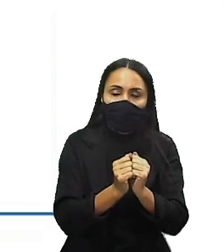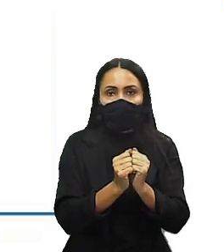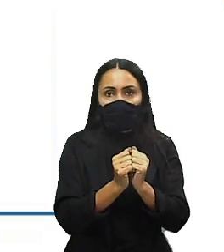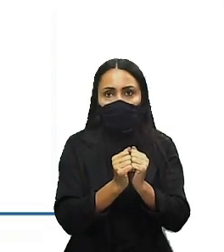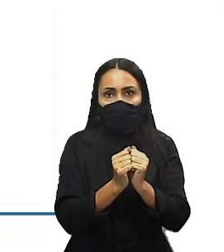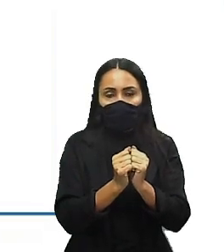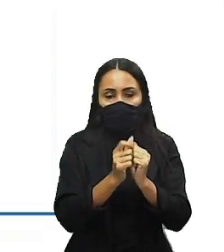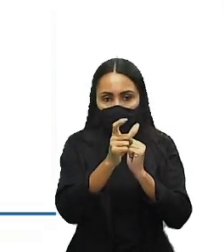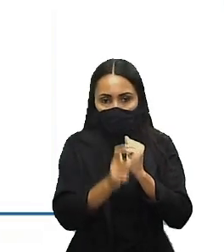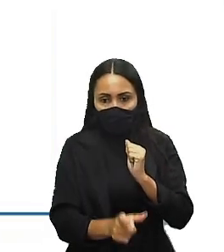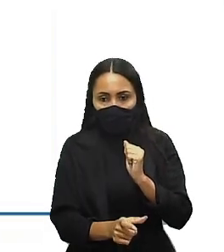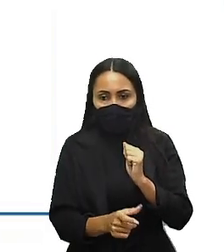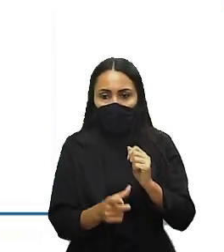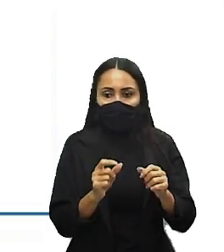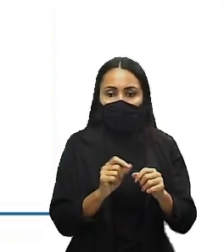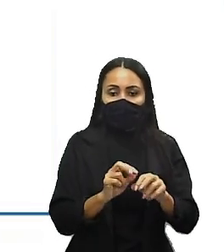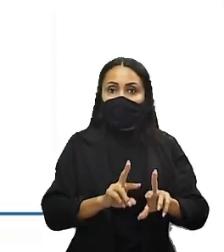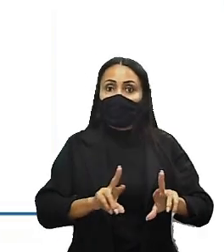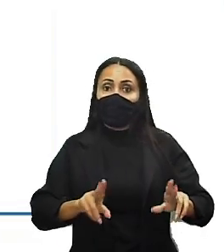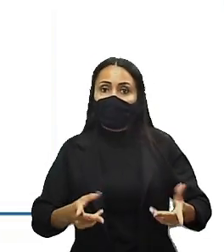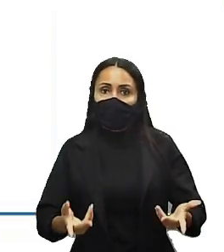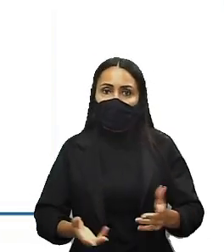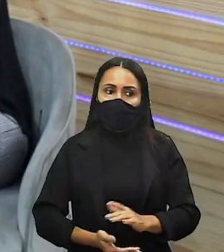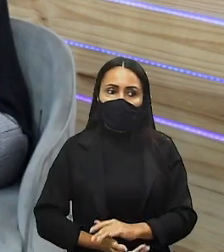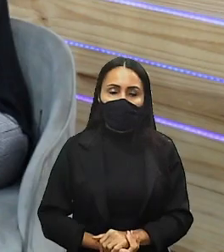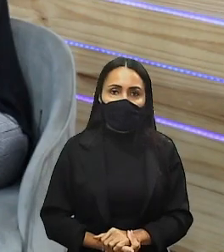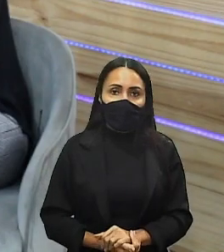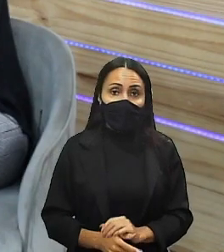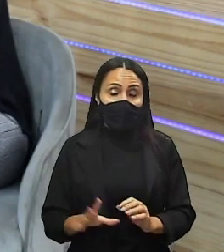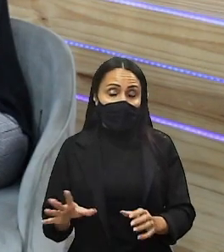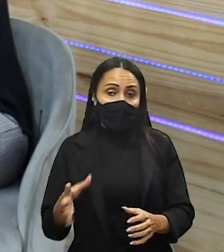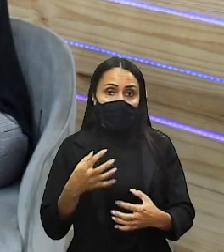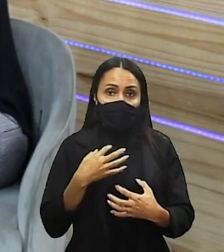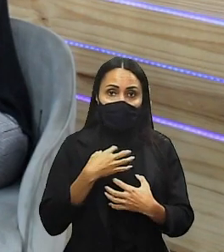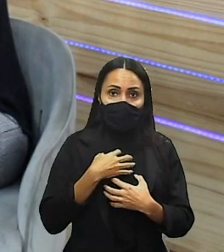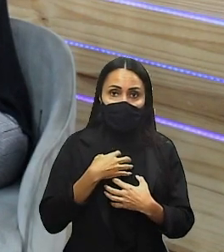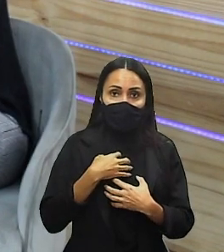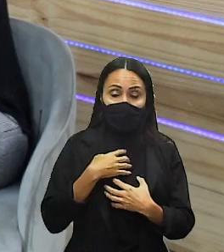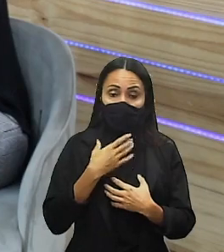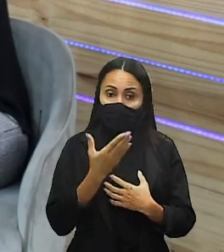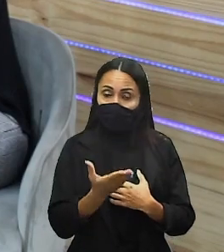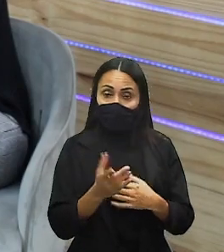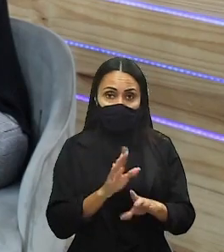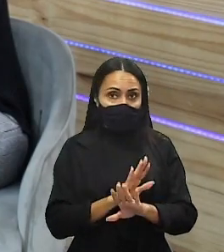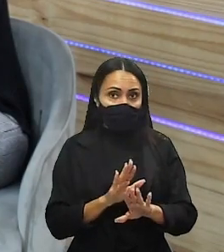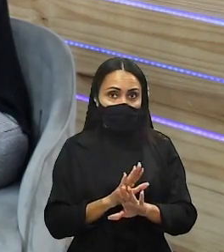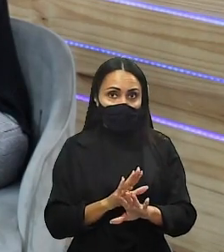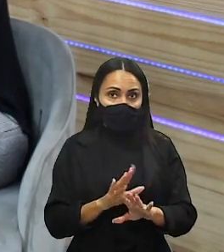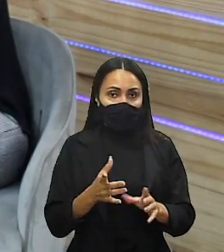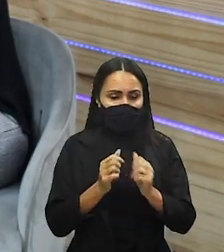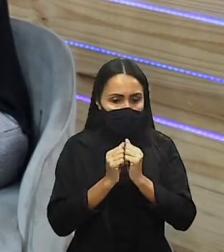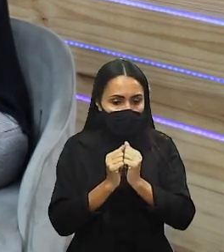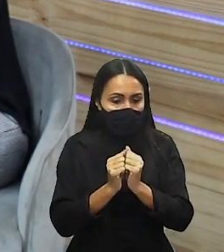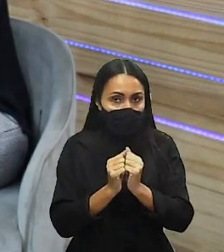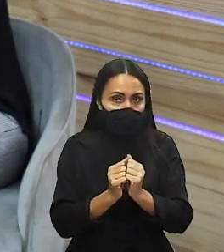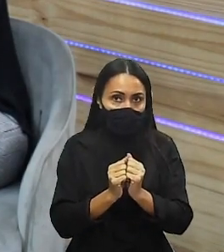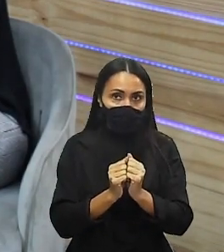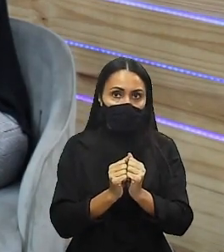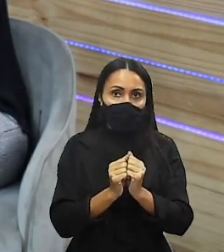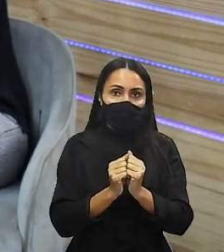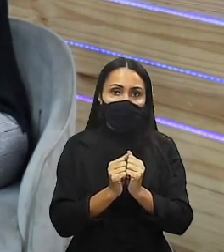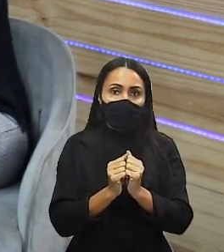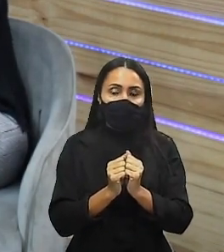o outro, o que faz toda a diferença. Não é eu sentir por você, é eu sentir contigo. É dizer